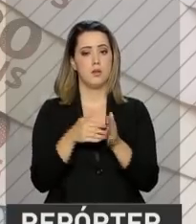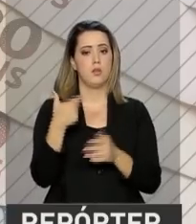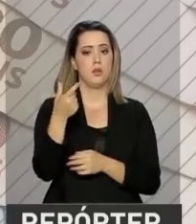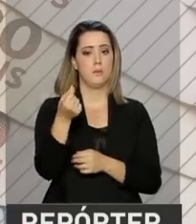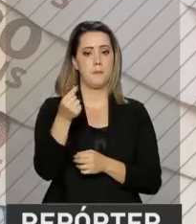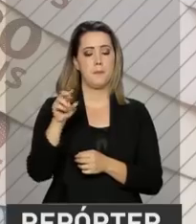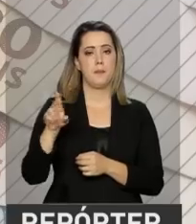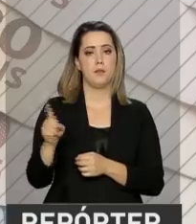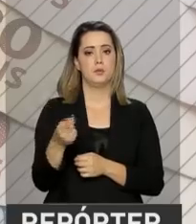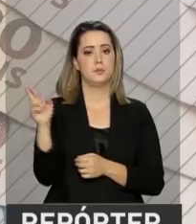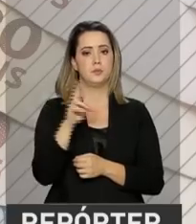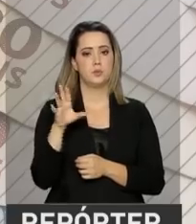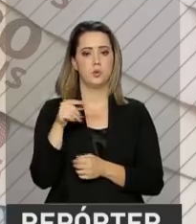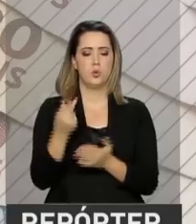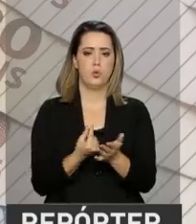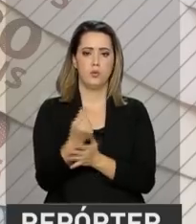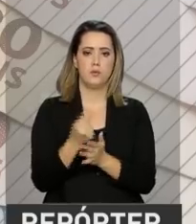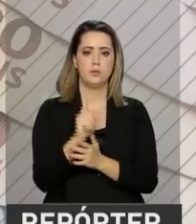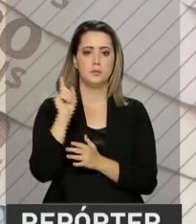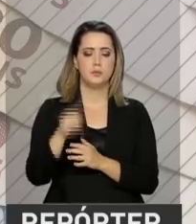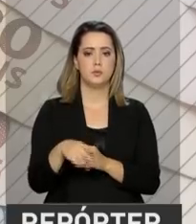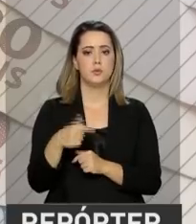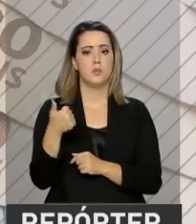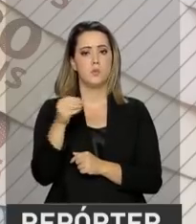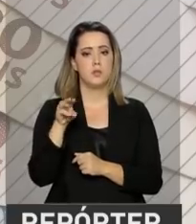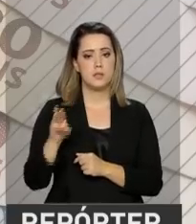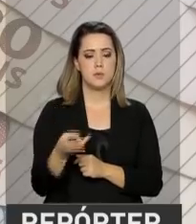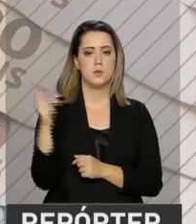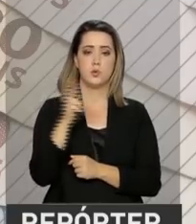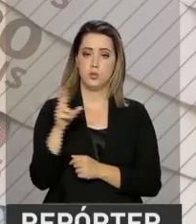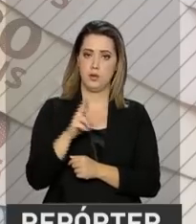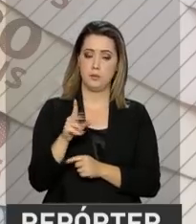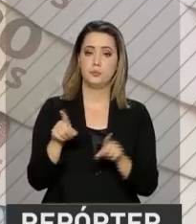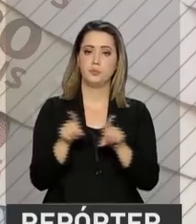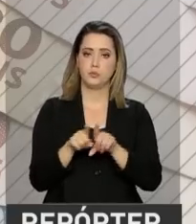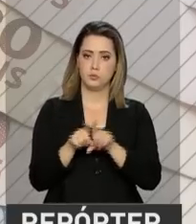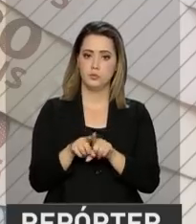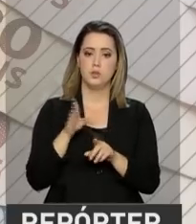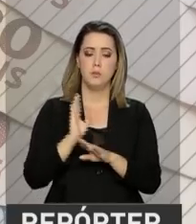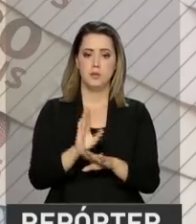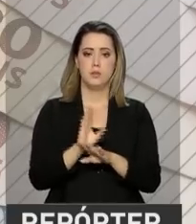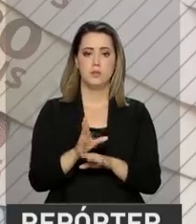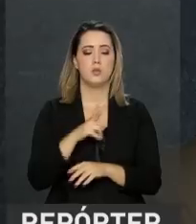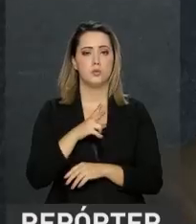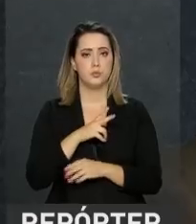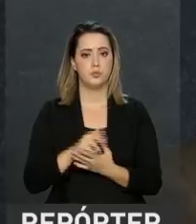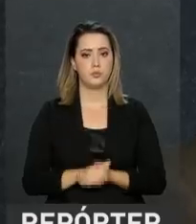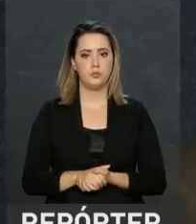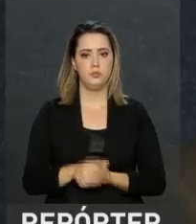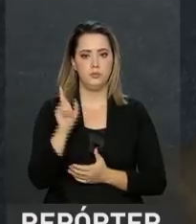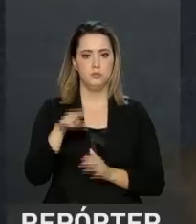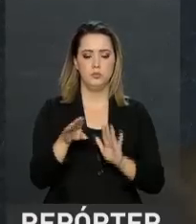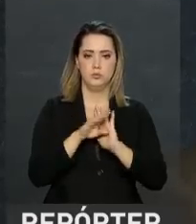200.000 o investimento total do governo federal é de quase R 10 milhões de reais e também haverá financiamento privado é um